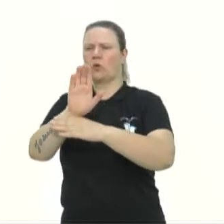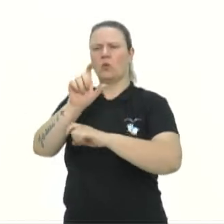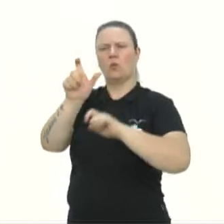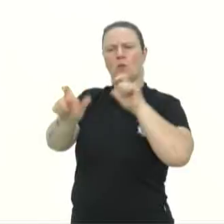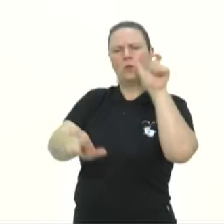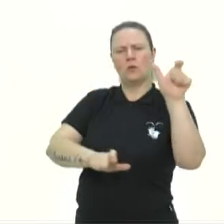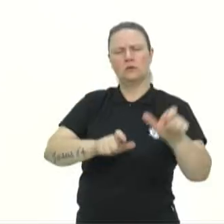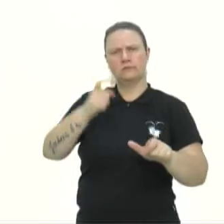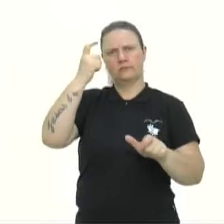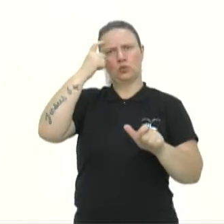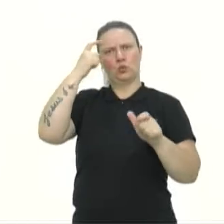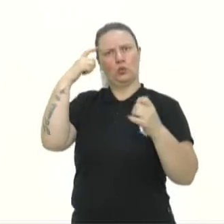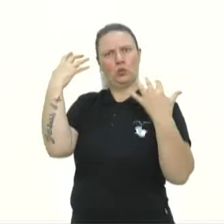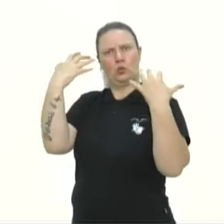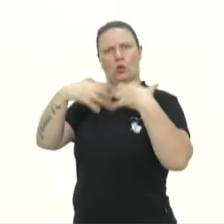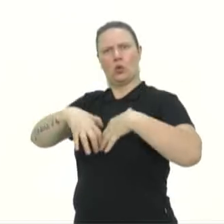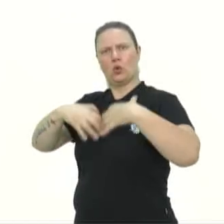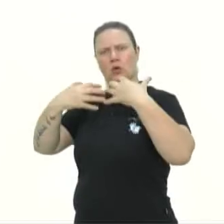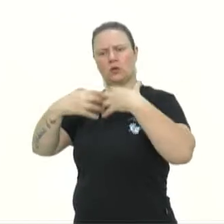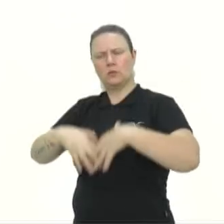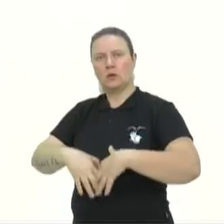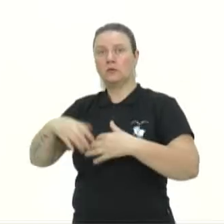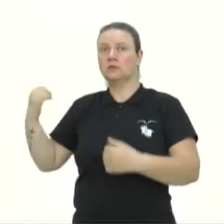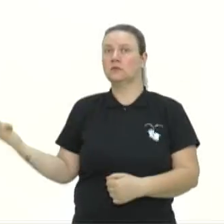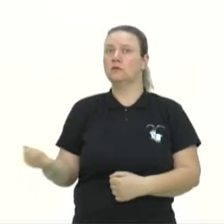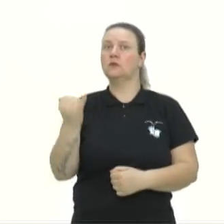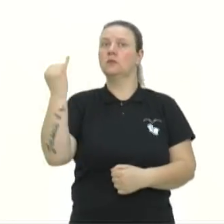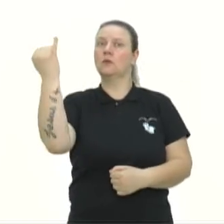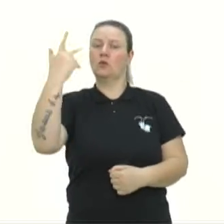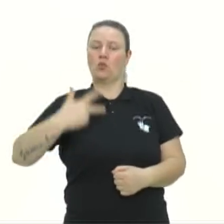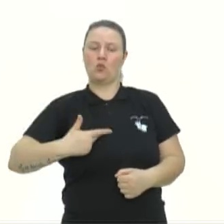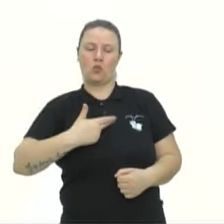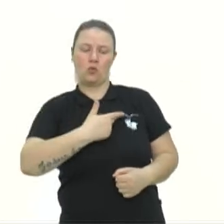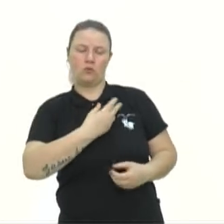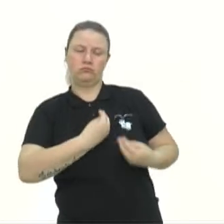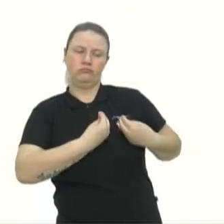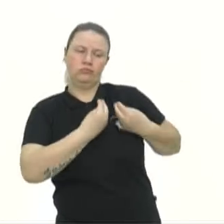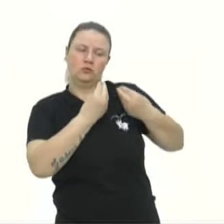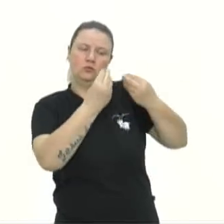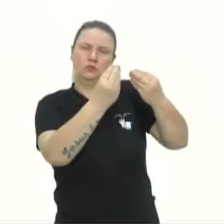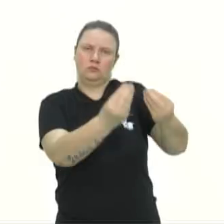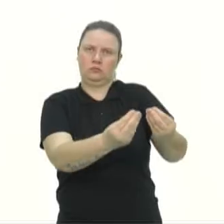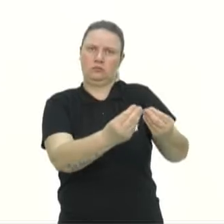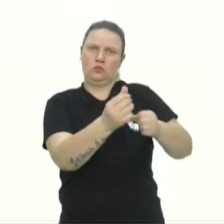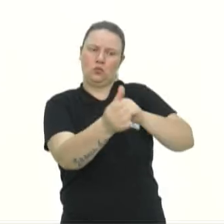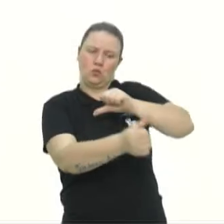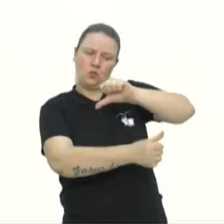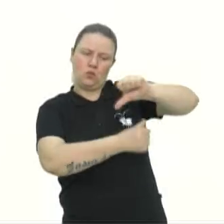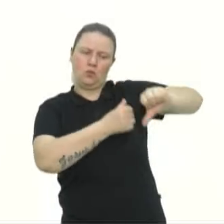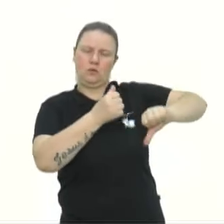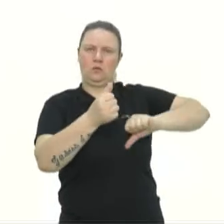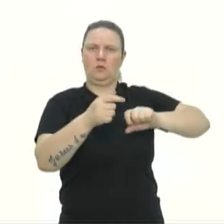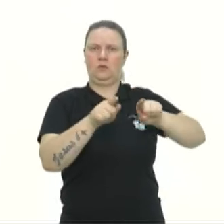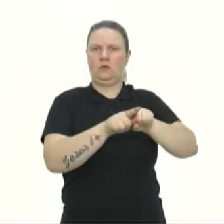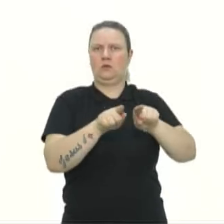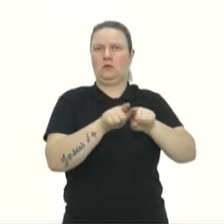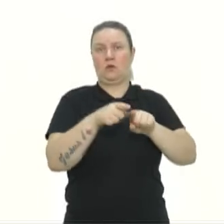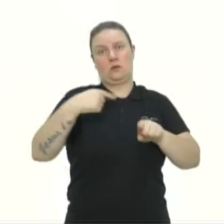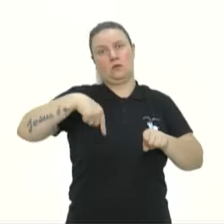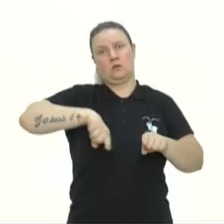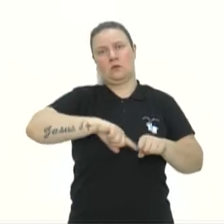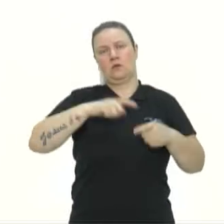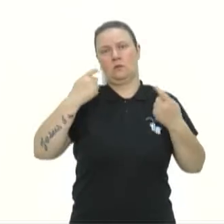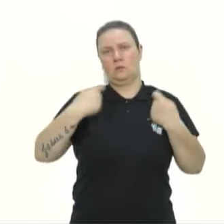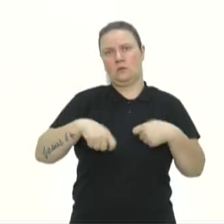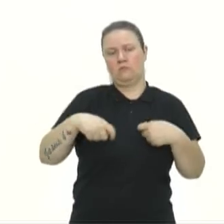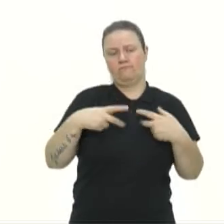da importância da doação de órgãos. Então, isso aí é uma situação que nós precisamos levar